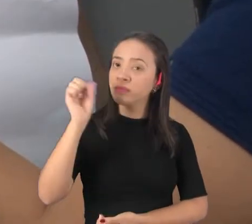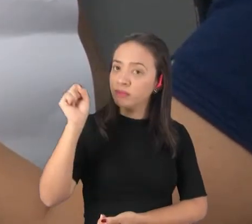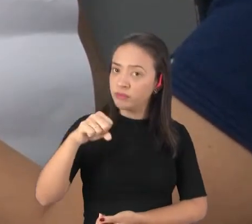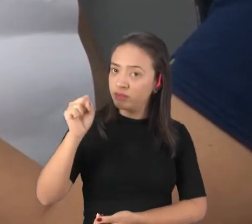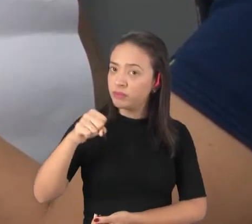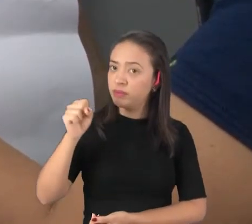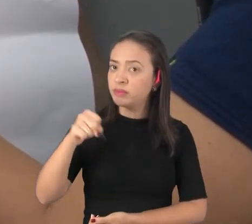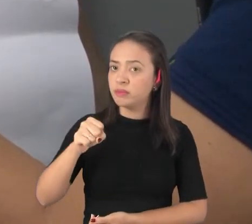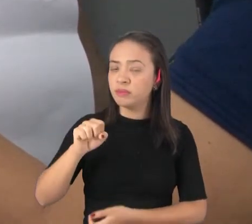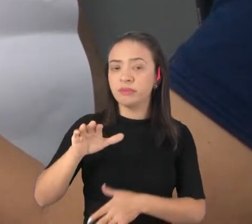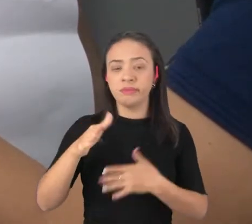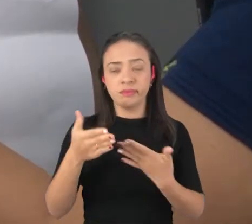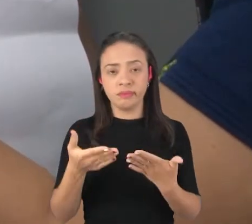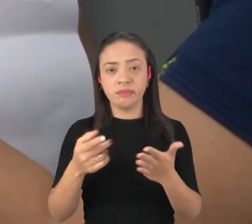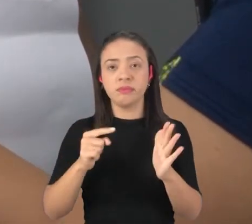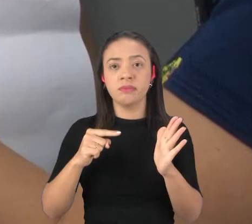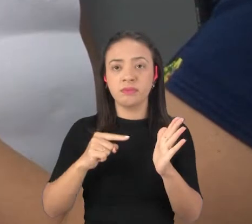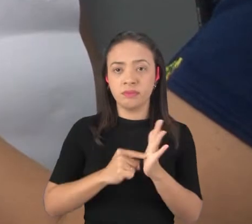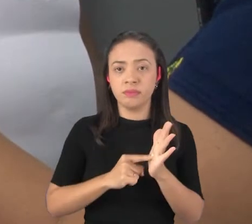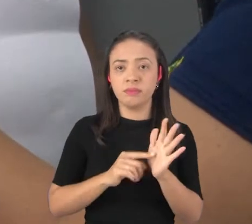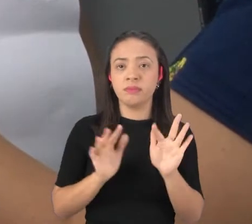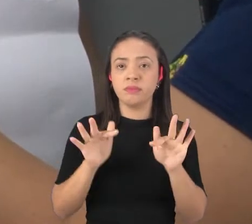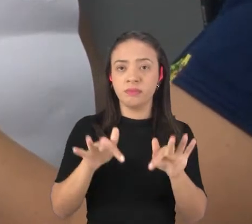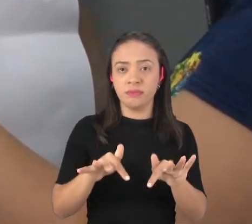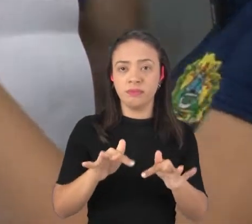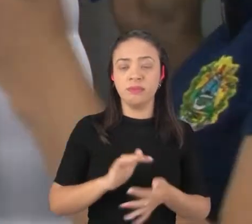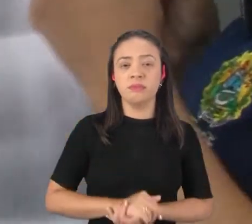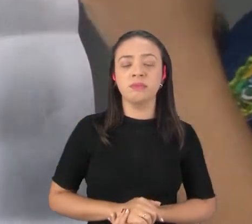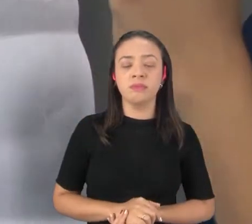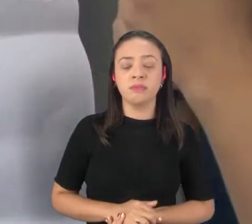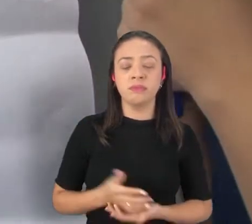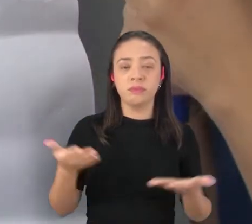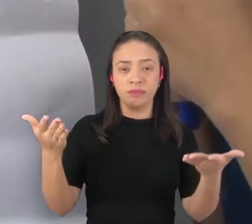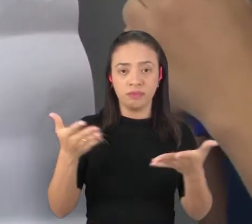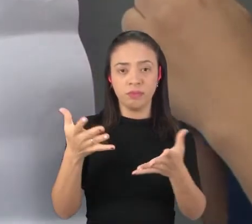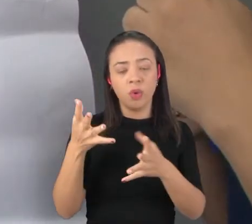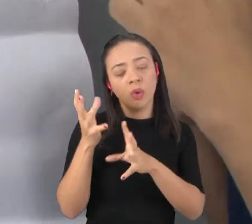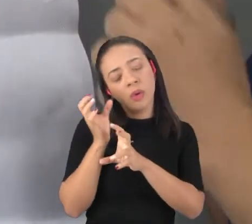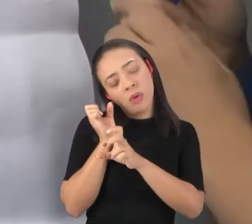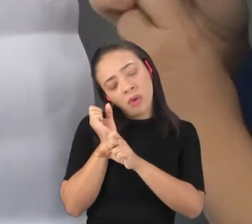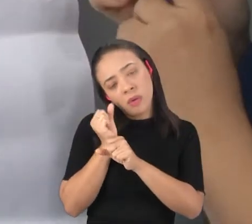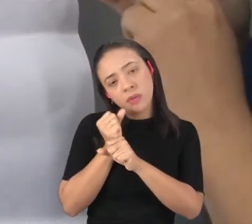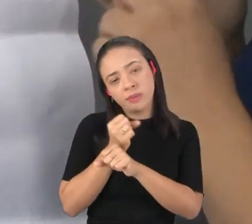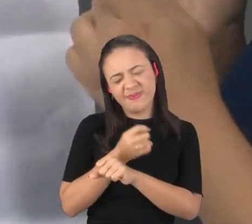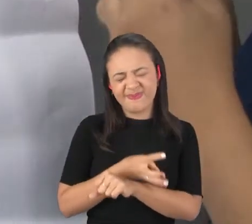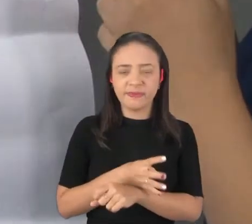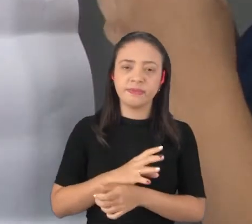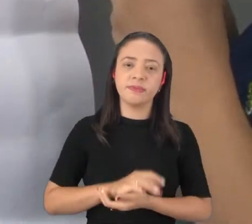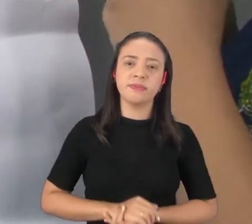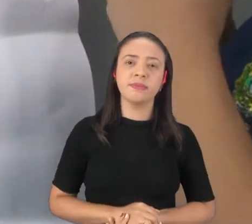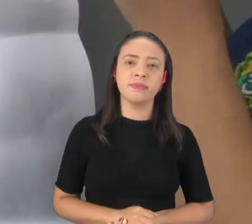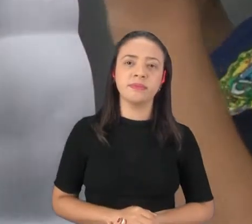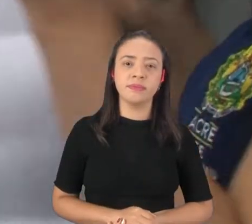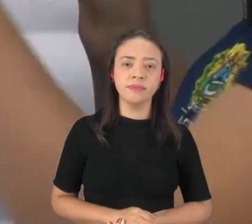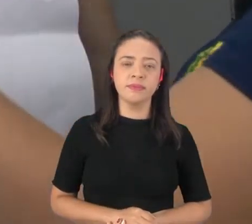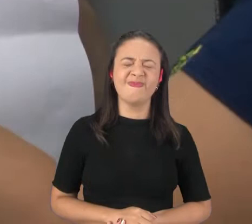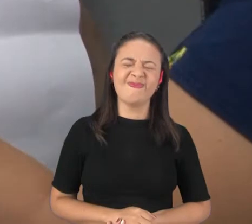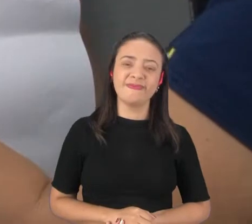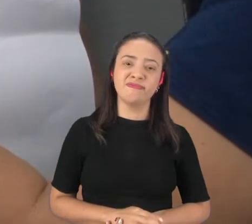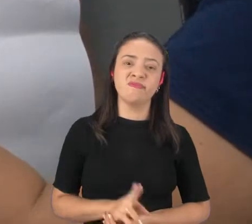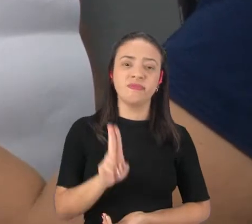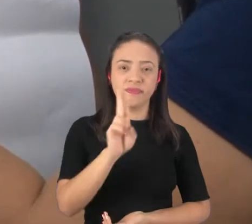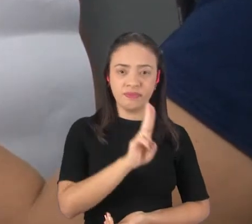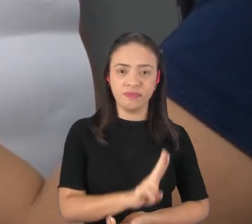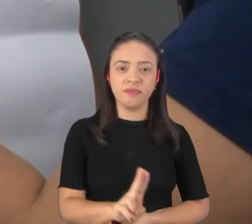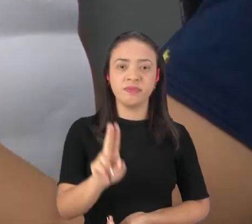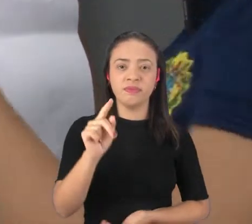afirmação, né? Ou seja, ponto final. Hoje vou dormir cedo. Aí tu usa o